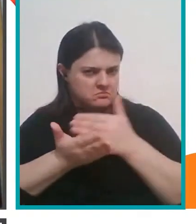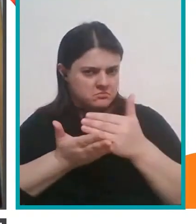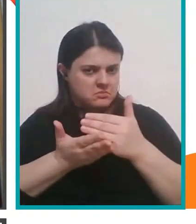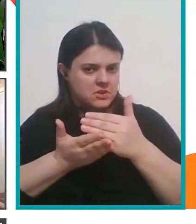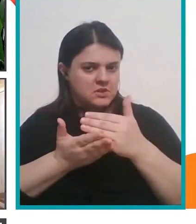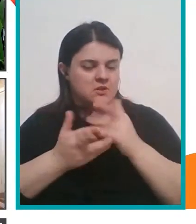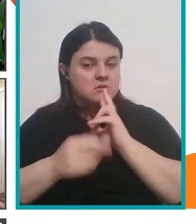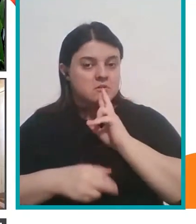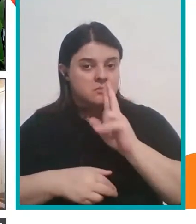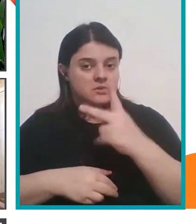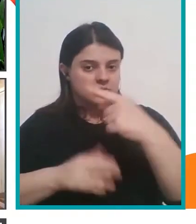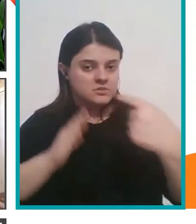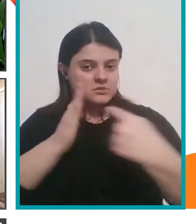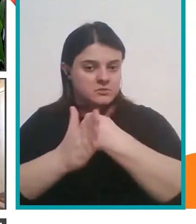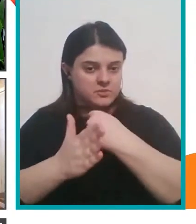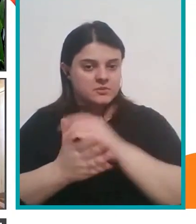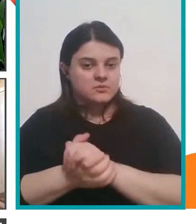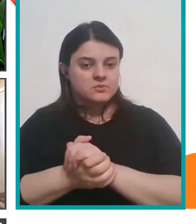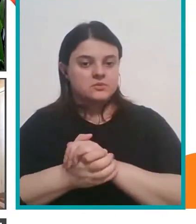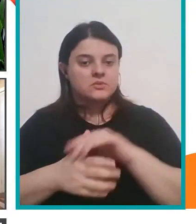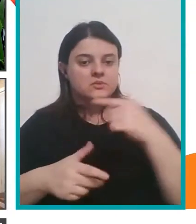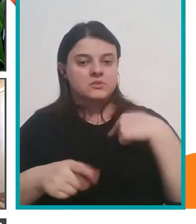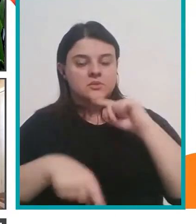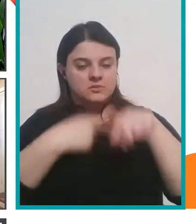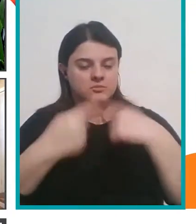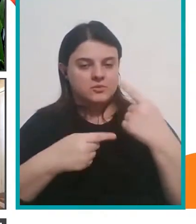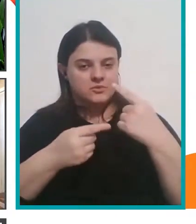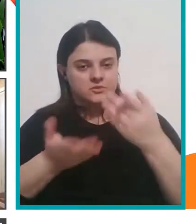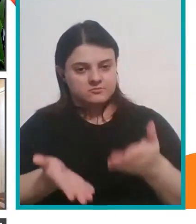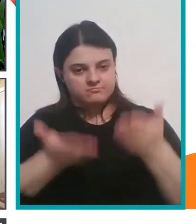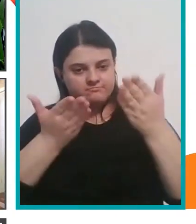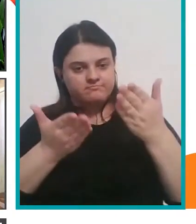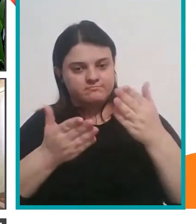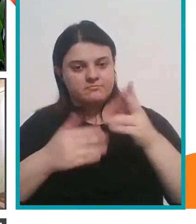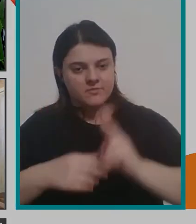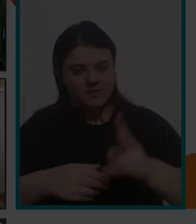responder à sua pergunta, e eu retorno para você e a gente continua o debate.